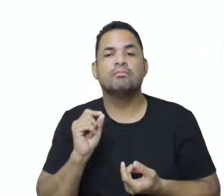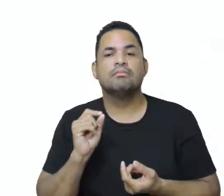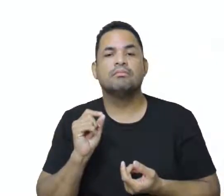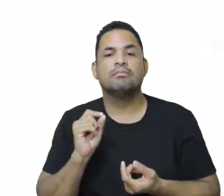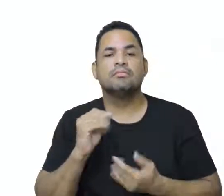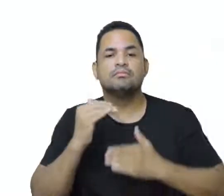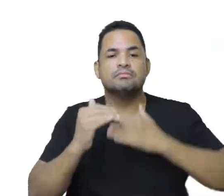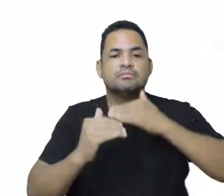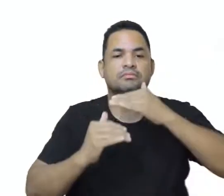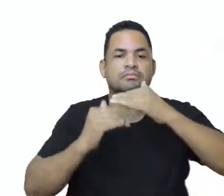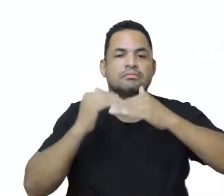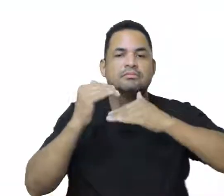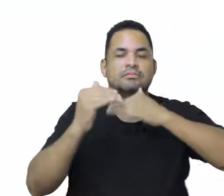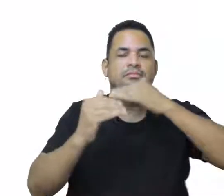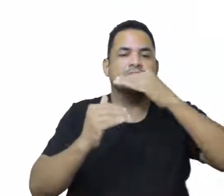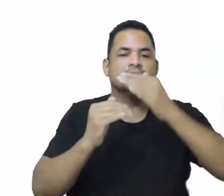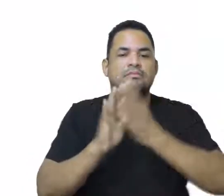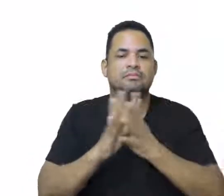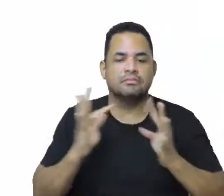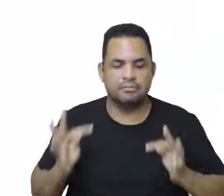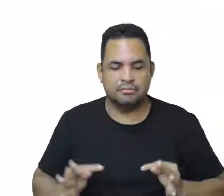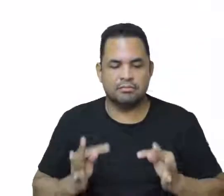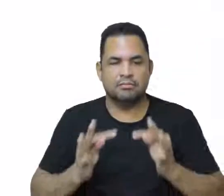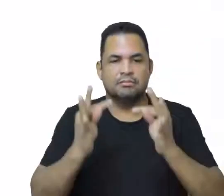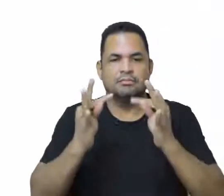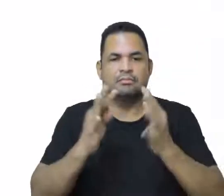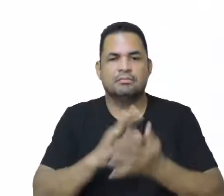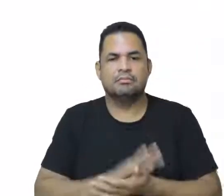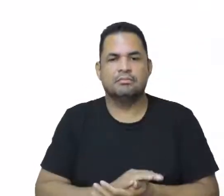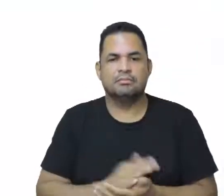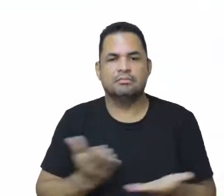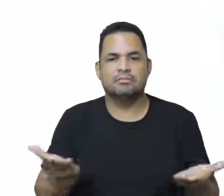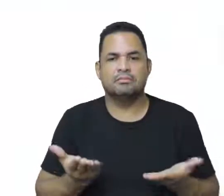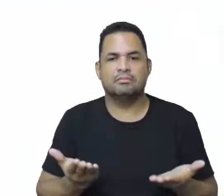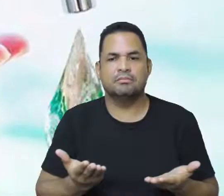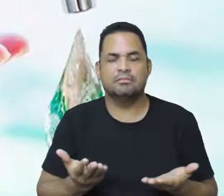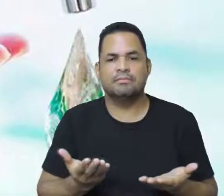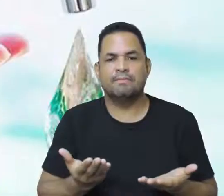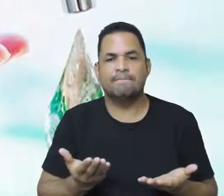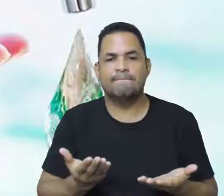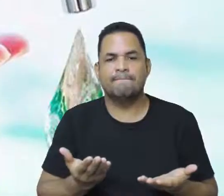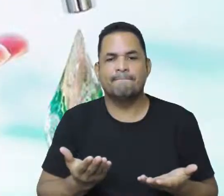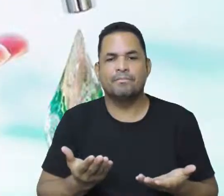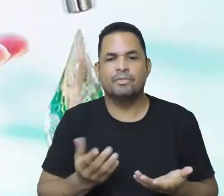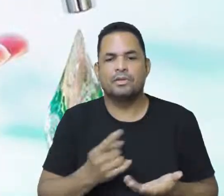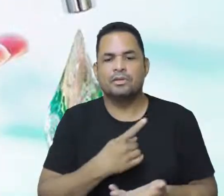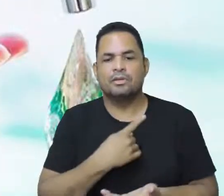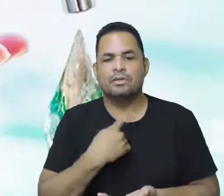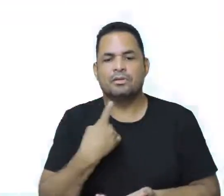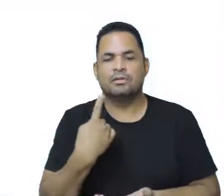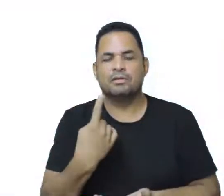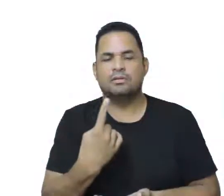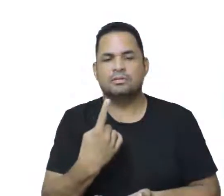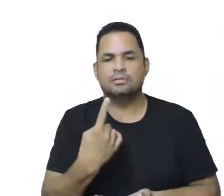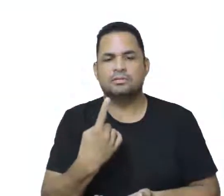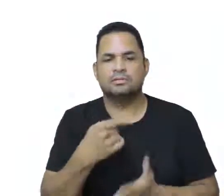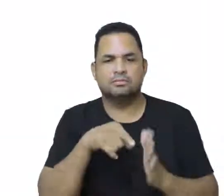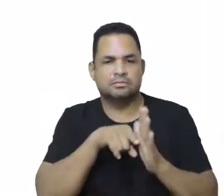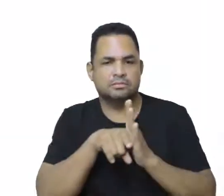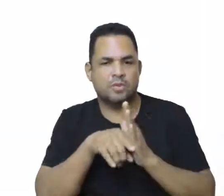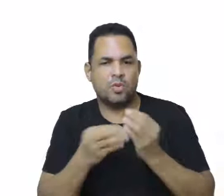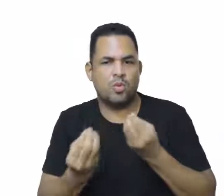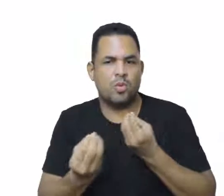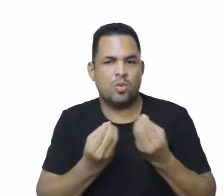Do desenvolvimento tecnológico. Claro que nós iremos analisar como é